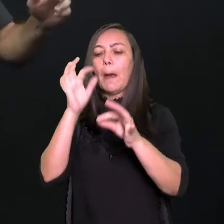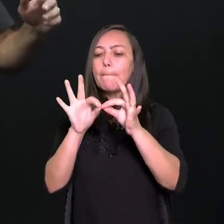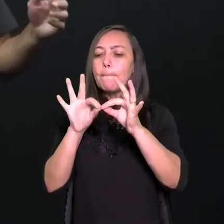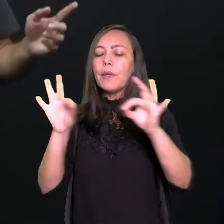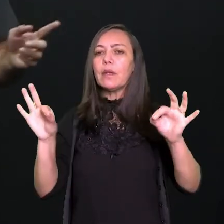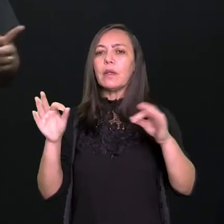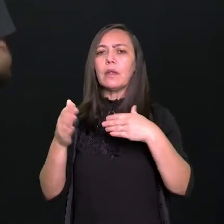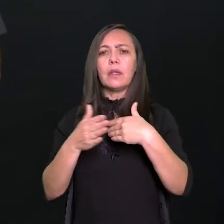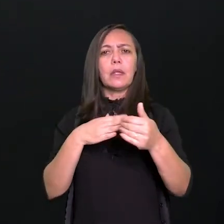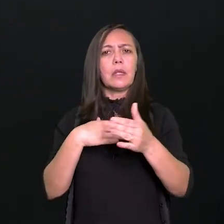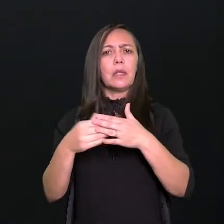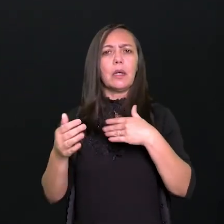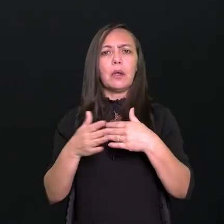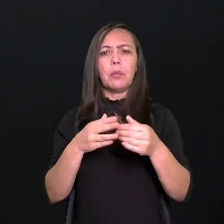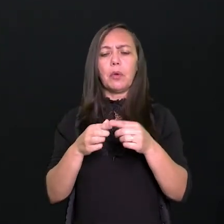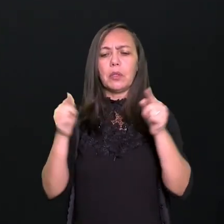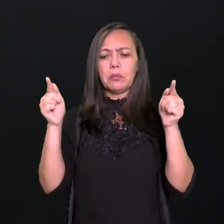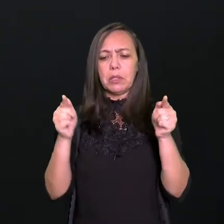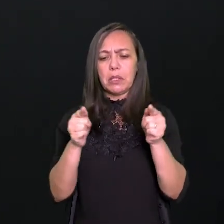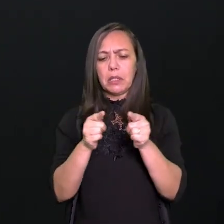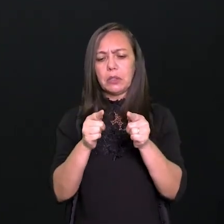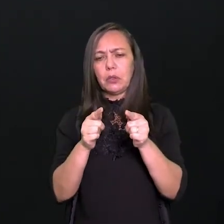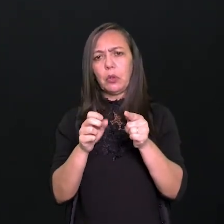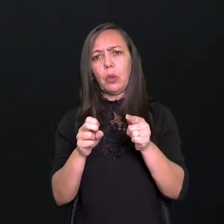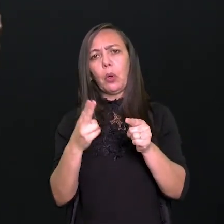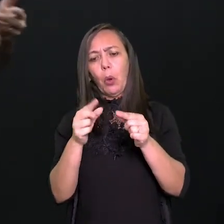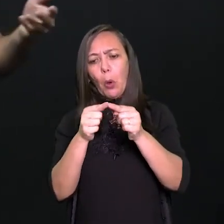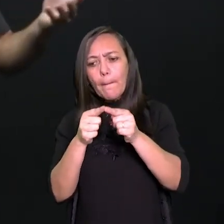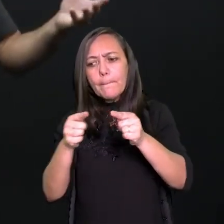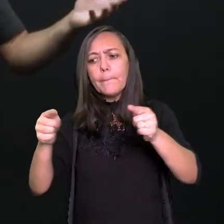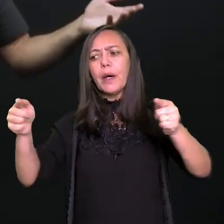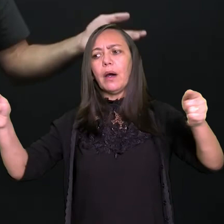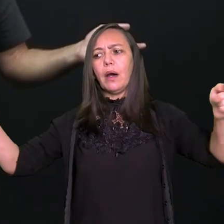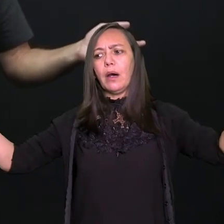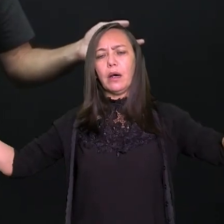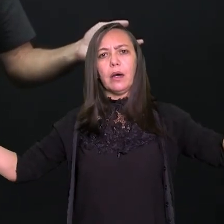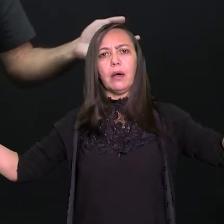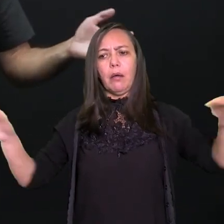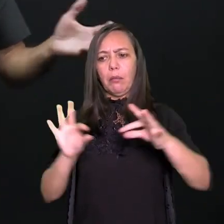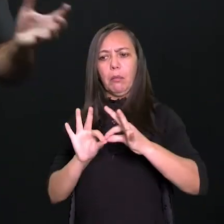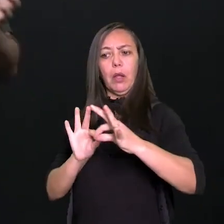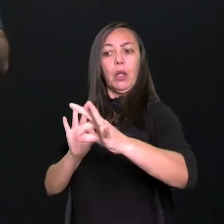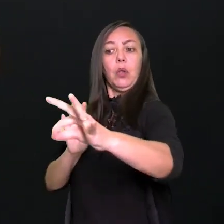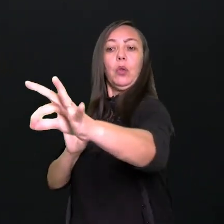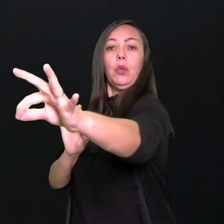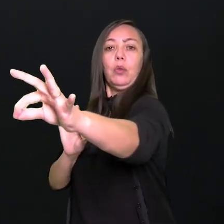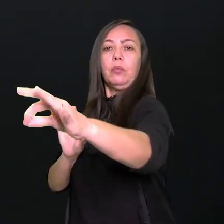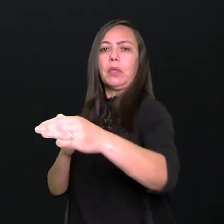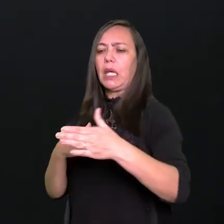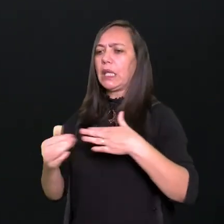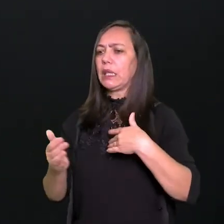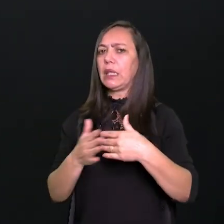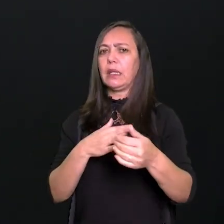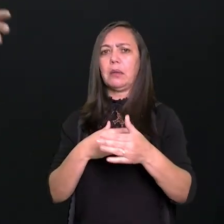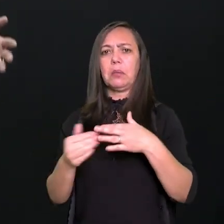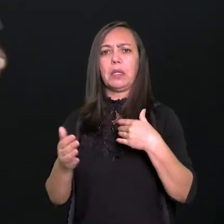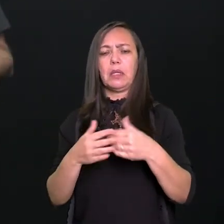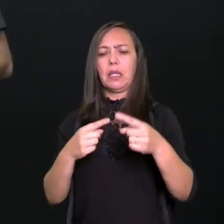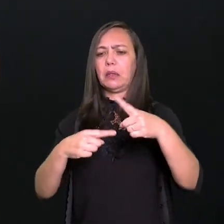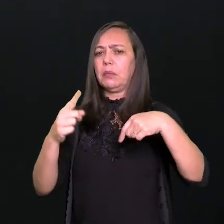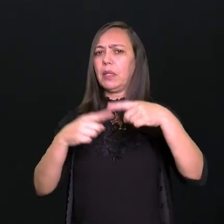medida. Não importa quanto menor ela for ou quanto maior ela for, tá? Independente do que você